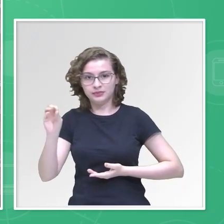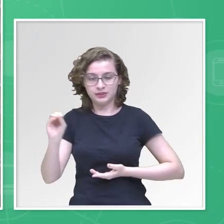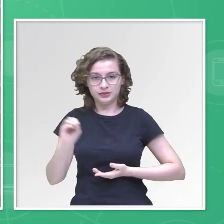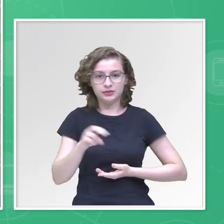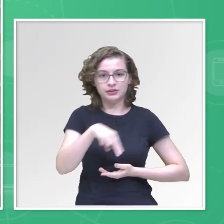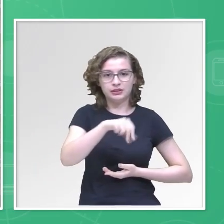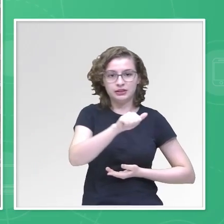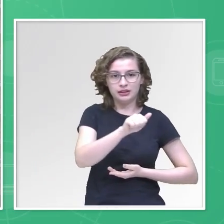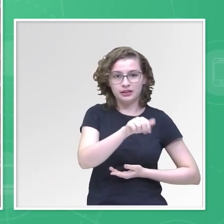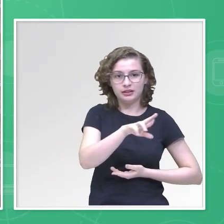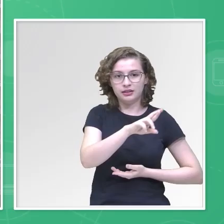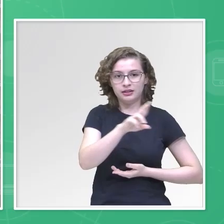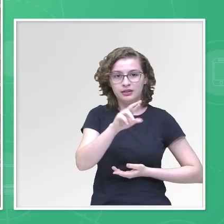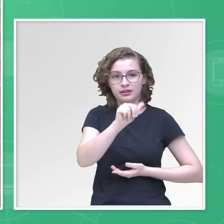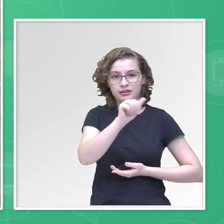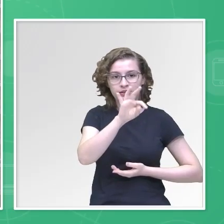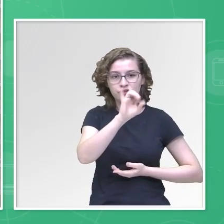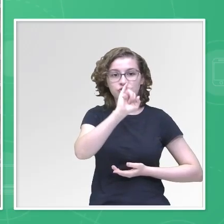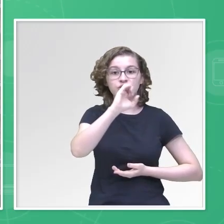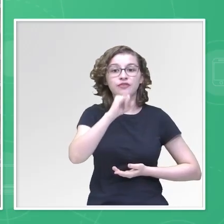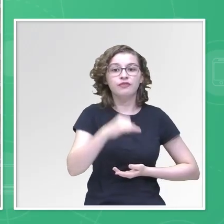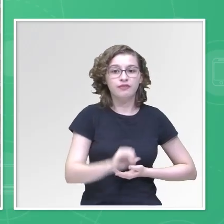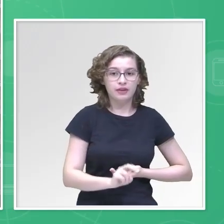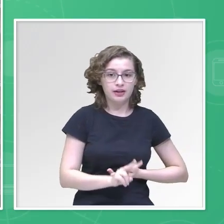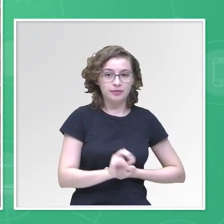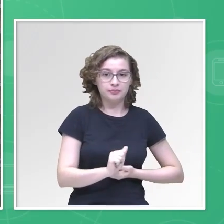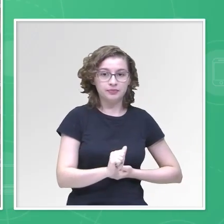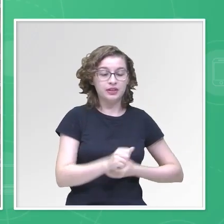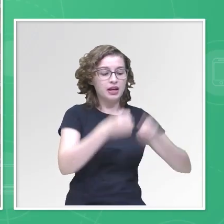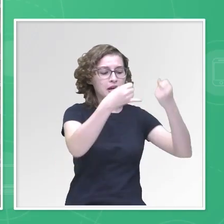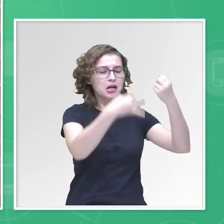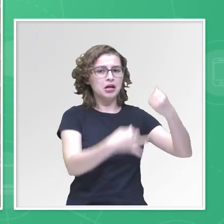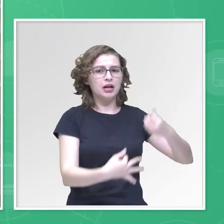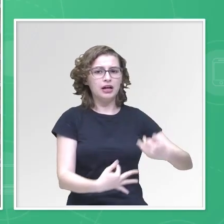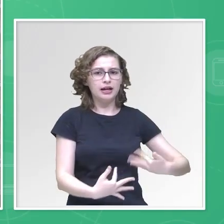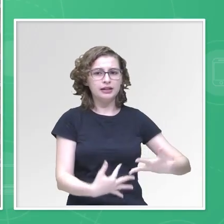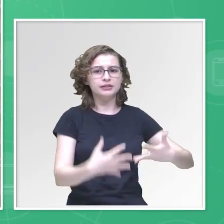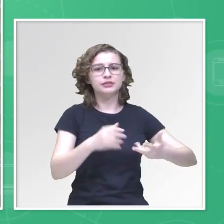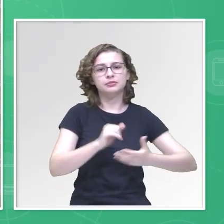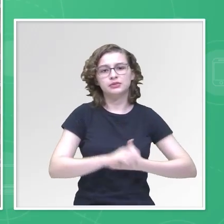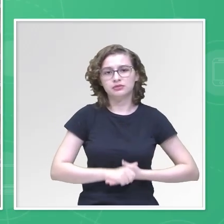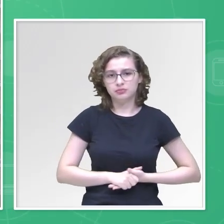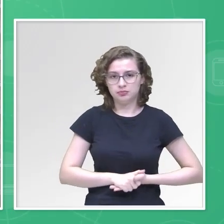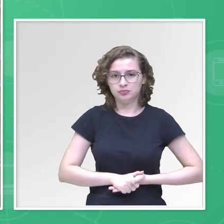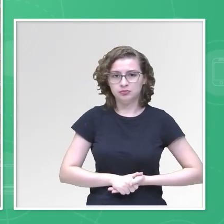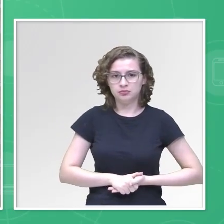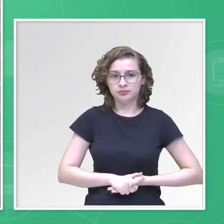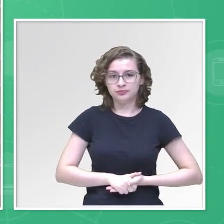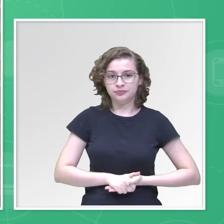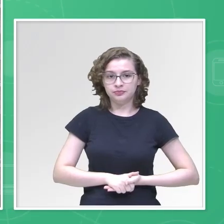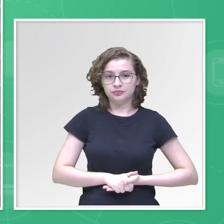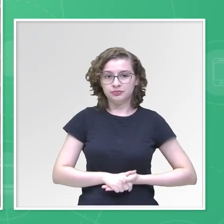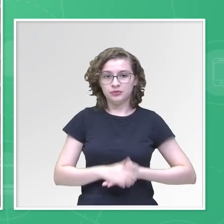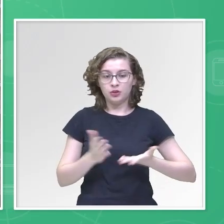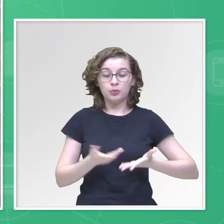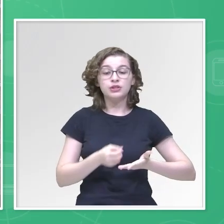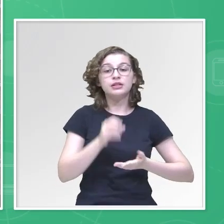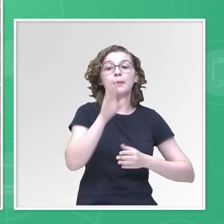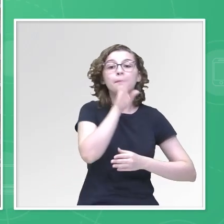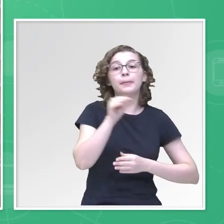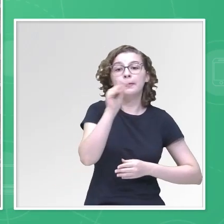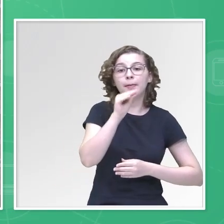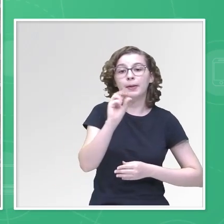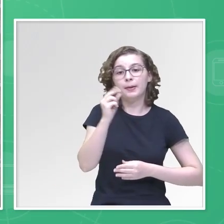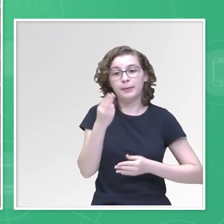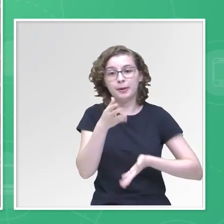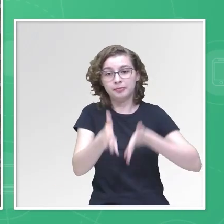narrativa é essa exposição né se essa estrutura toda que nós apresentamos para você pode ser escrita oral